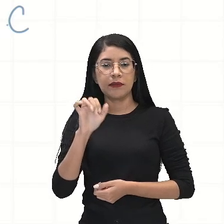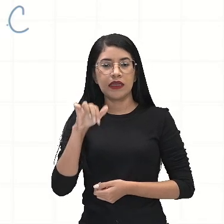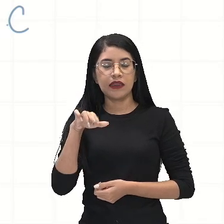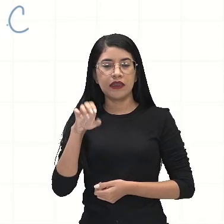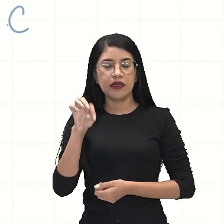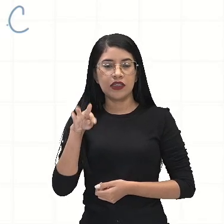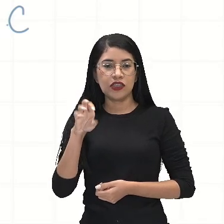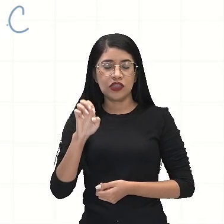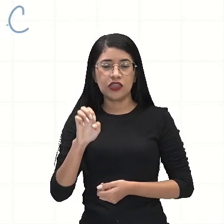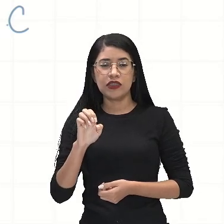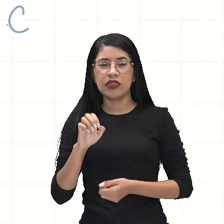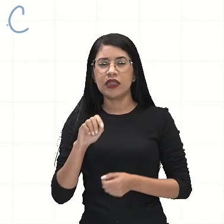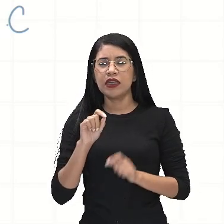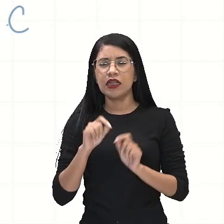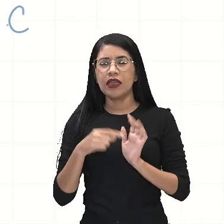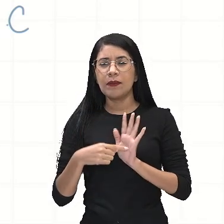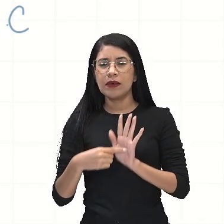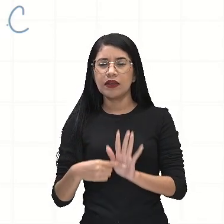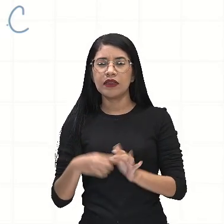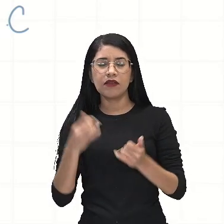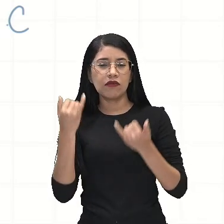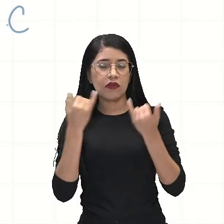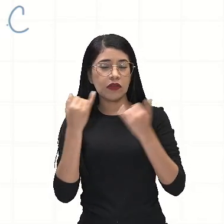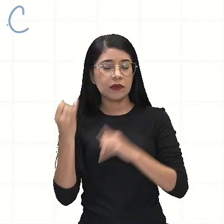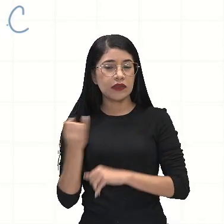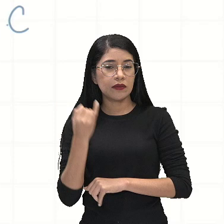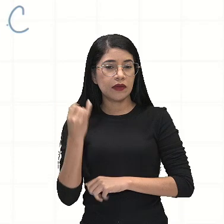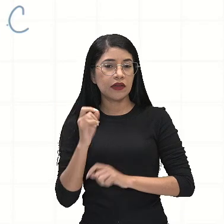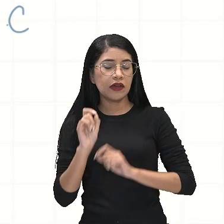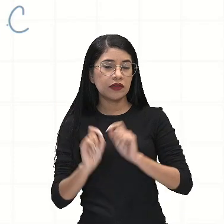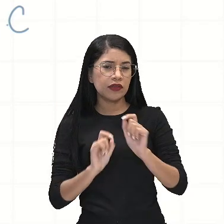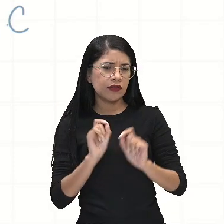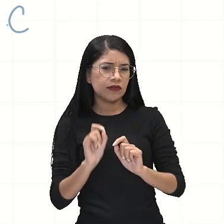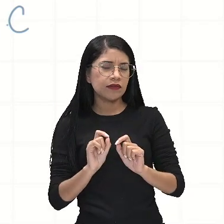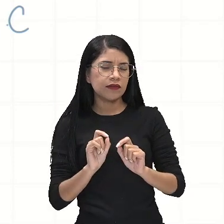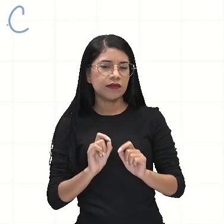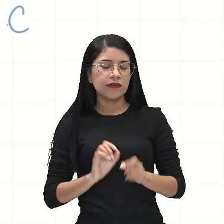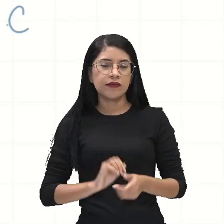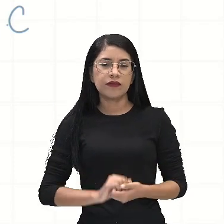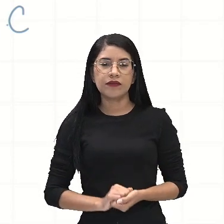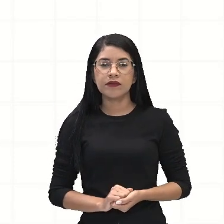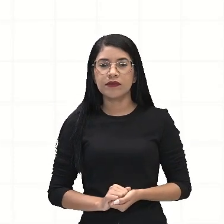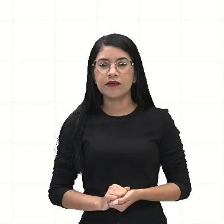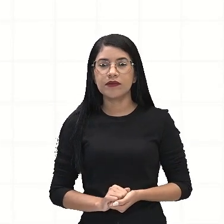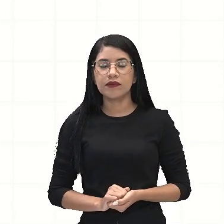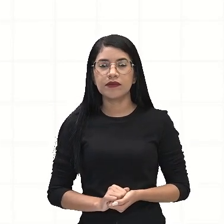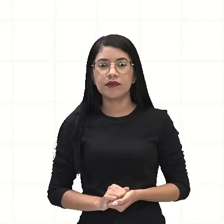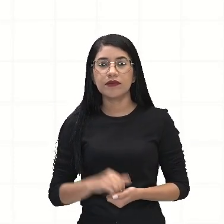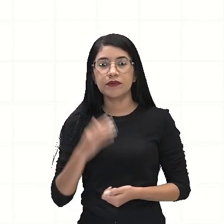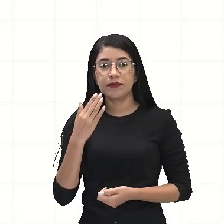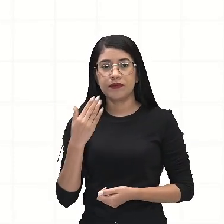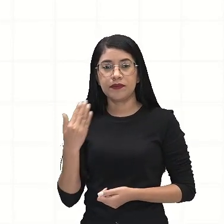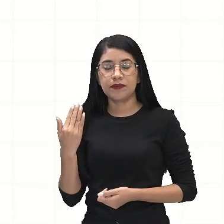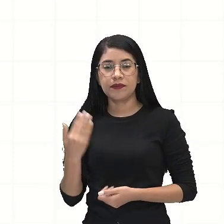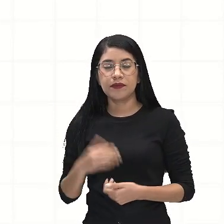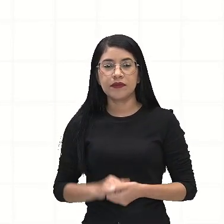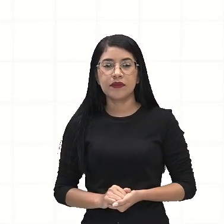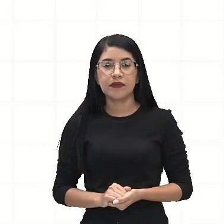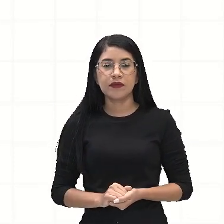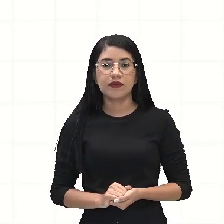discriminante, ele vai dar uma informação muito importante para a gente. Qual seria essa informação? Seria o seguinte, se